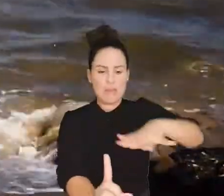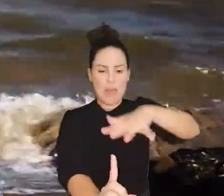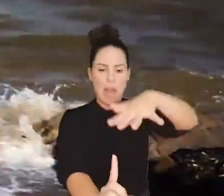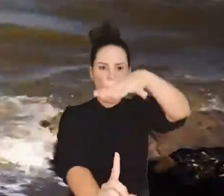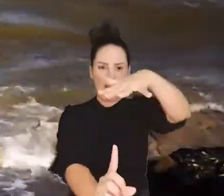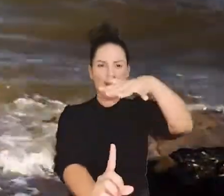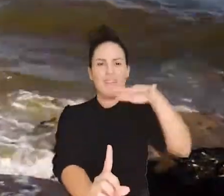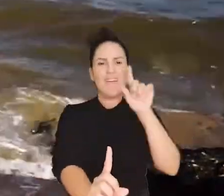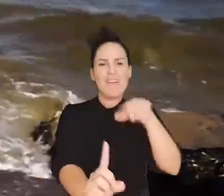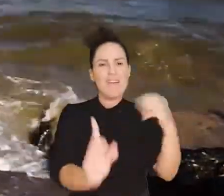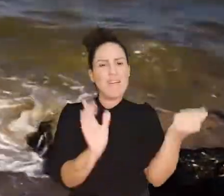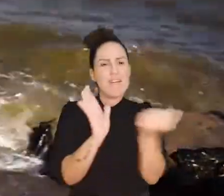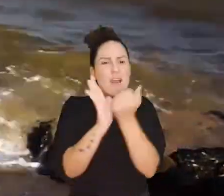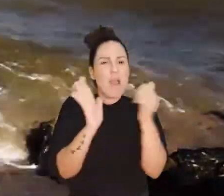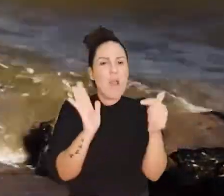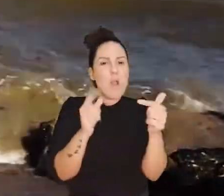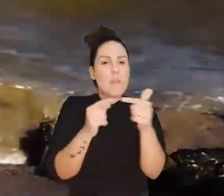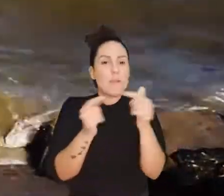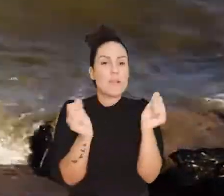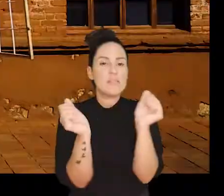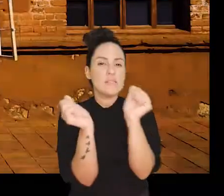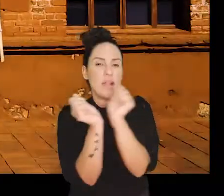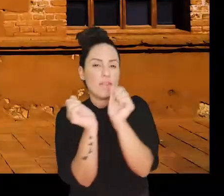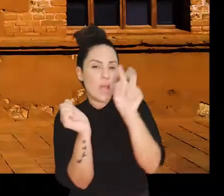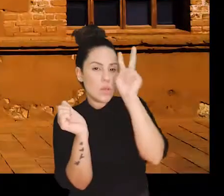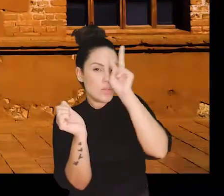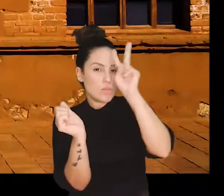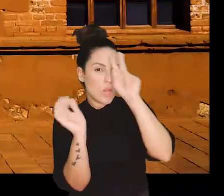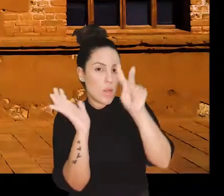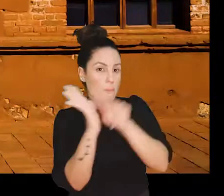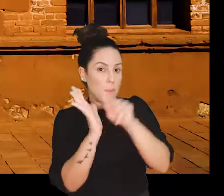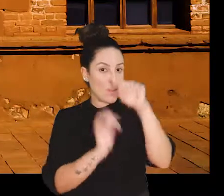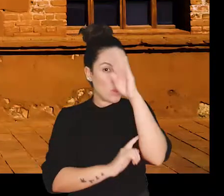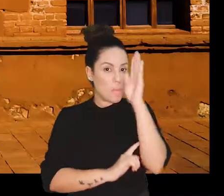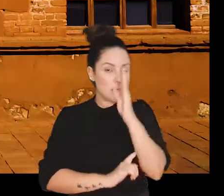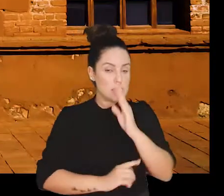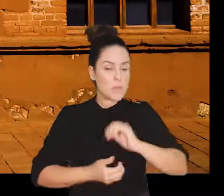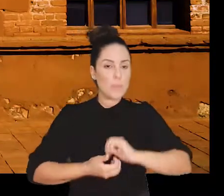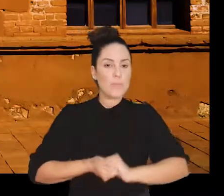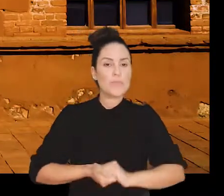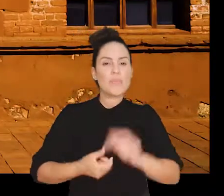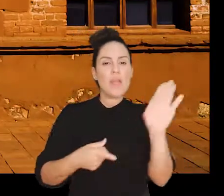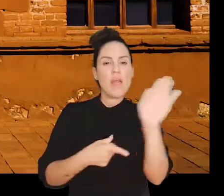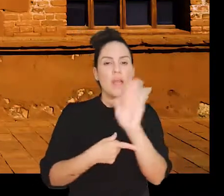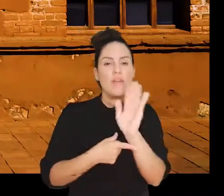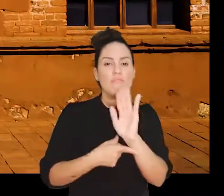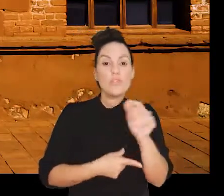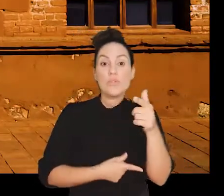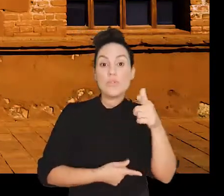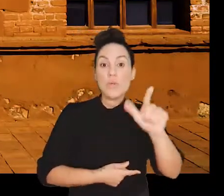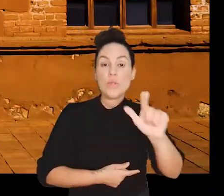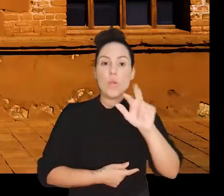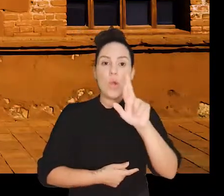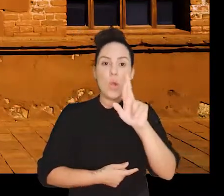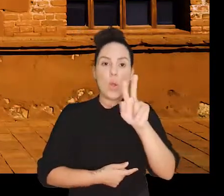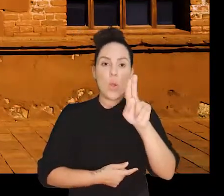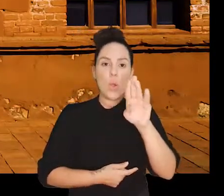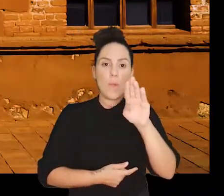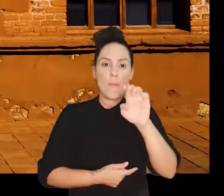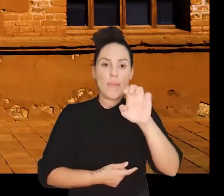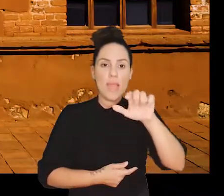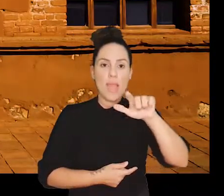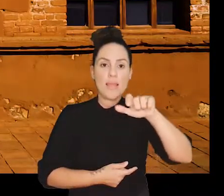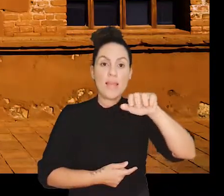até hoje no nosso Brasil. Na vídeo performance de Rubiane Maia, ela tenta um diálogo e uma